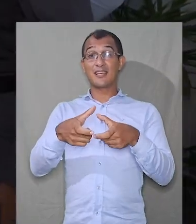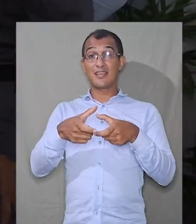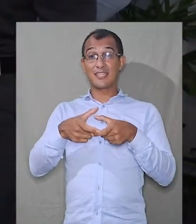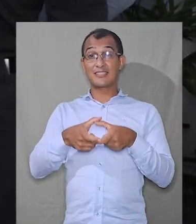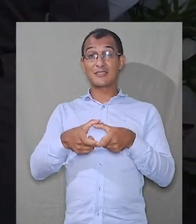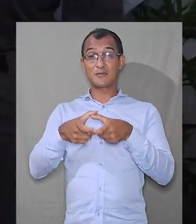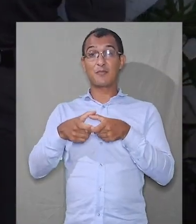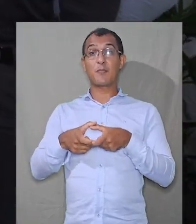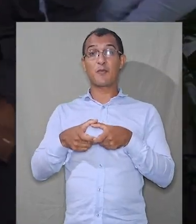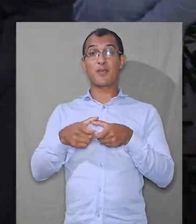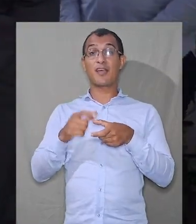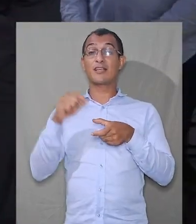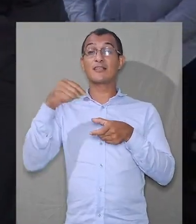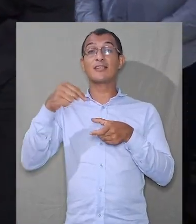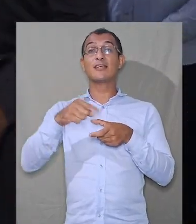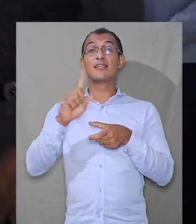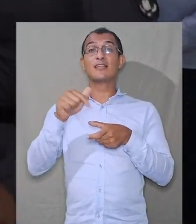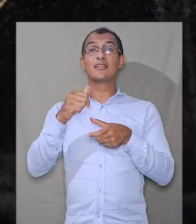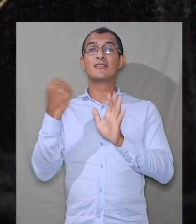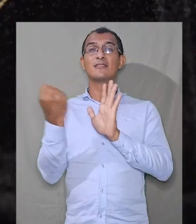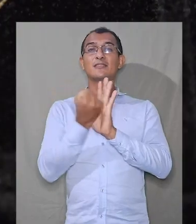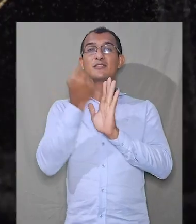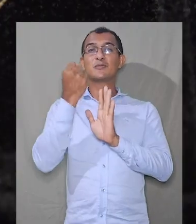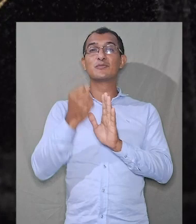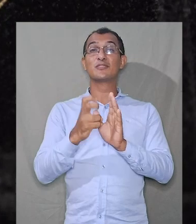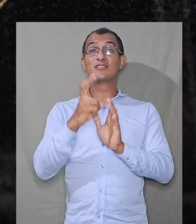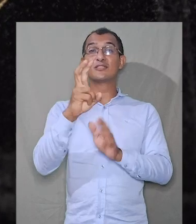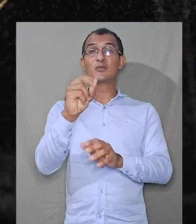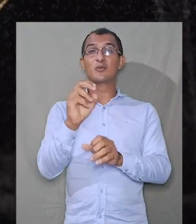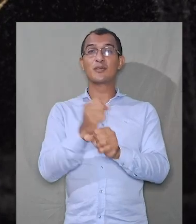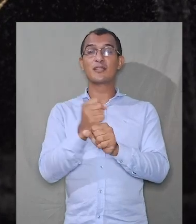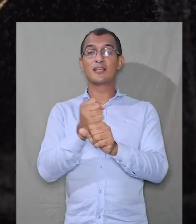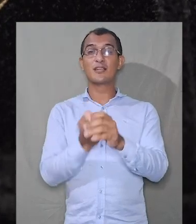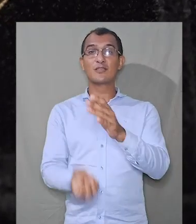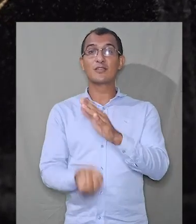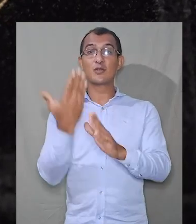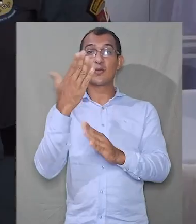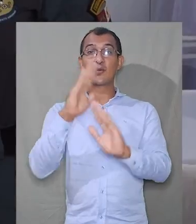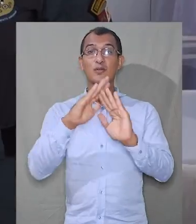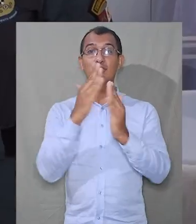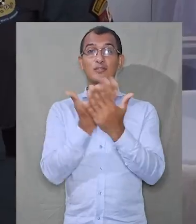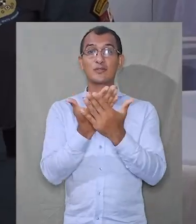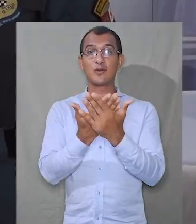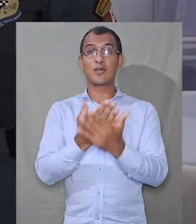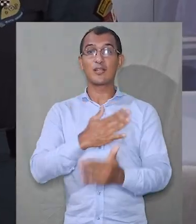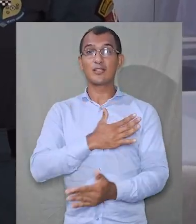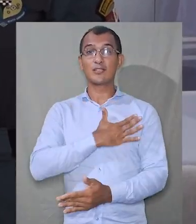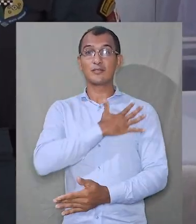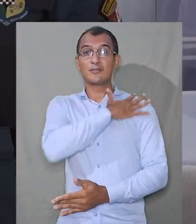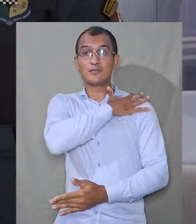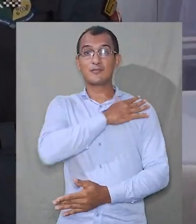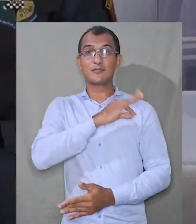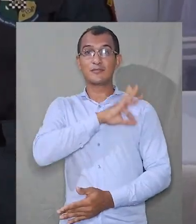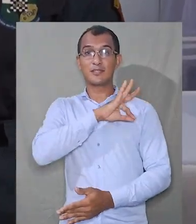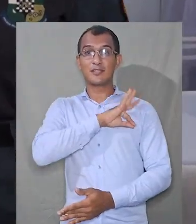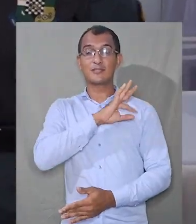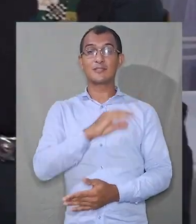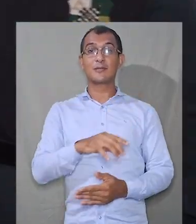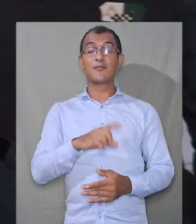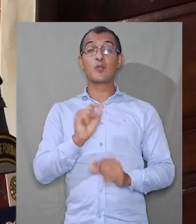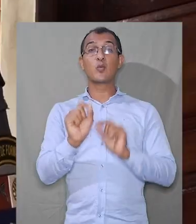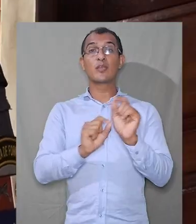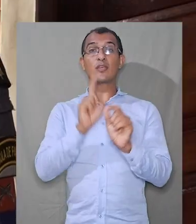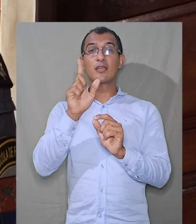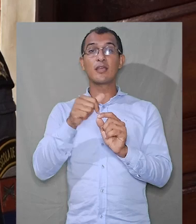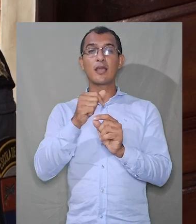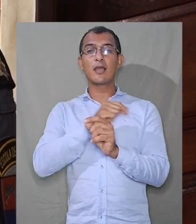a moeda comemorativa de 50 anos de criação da Escola de Formação e Aperfeiçoamento de Praças da Polícia